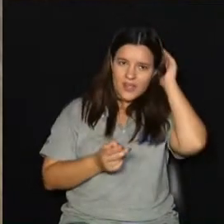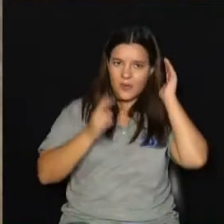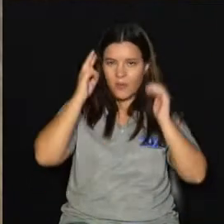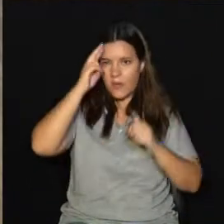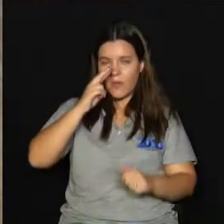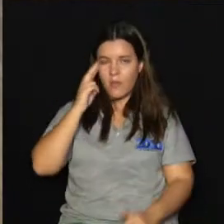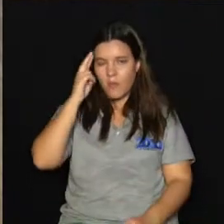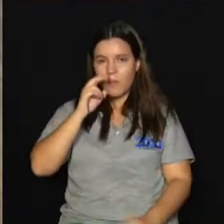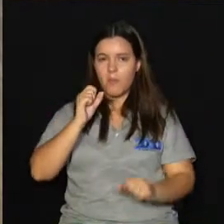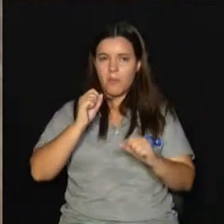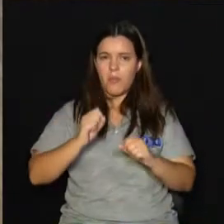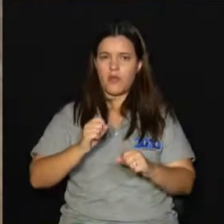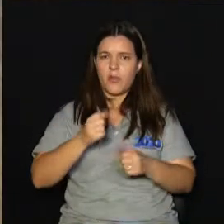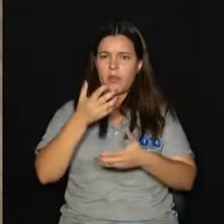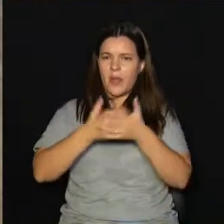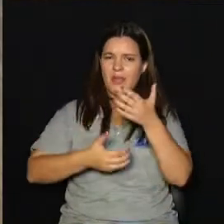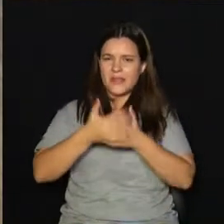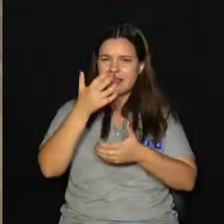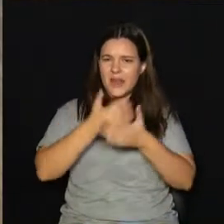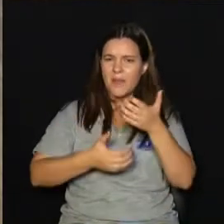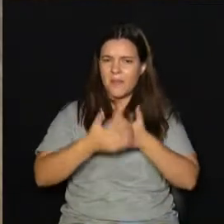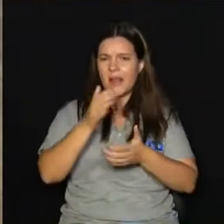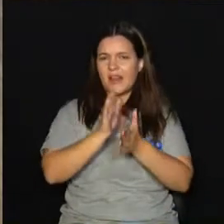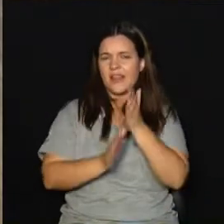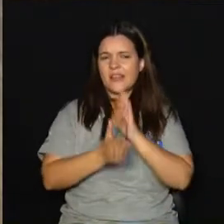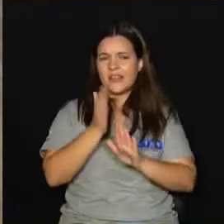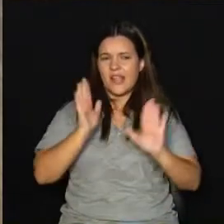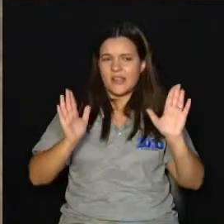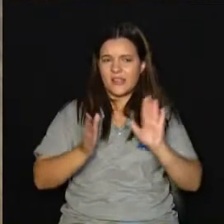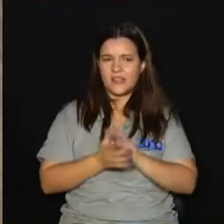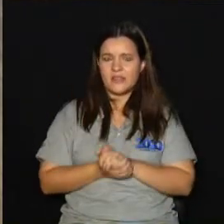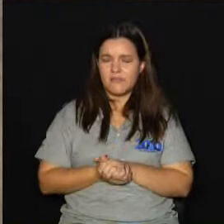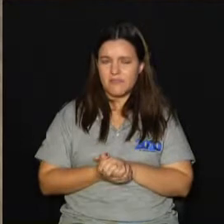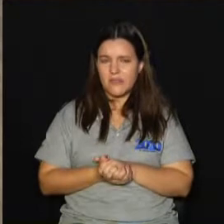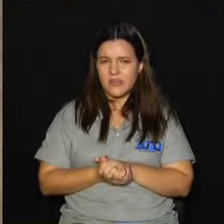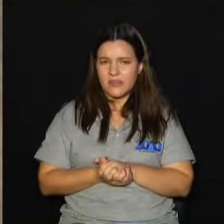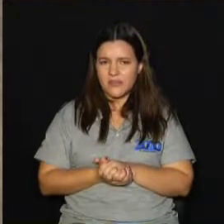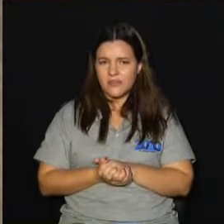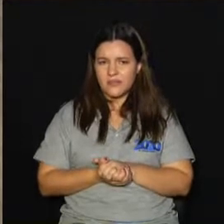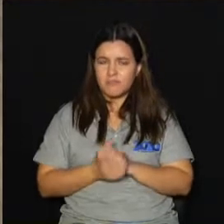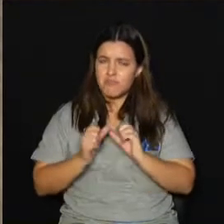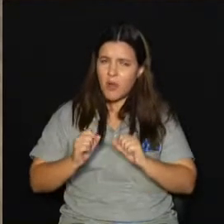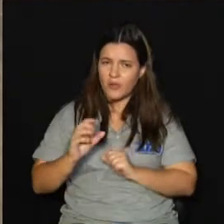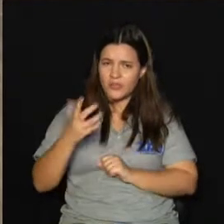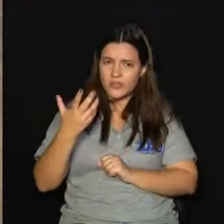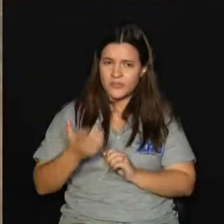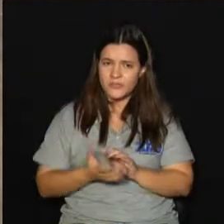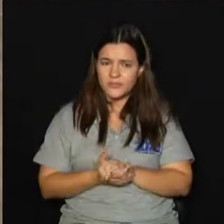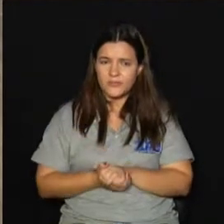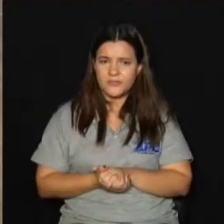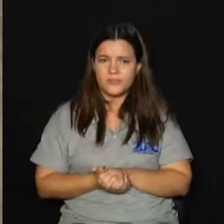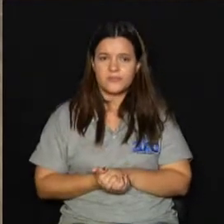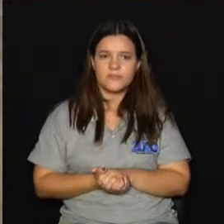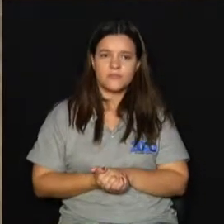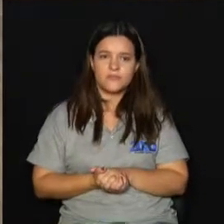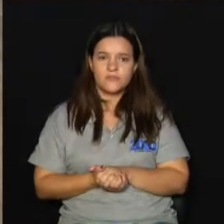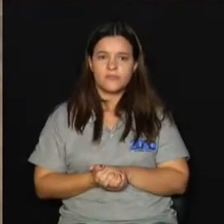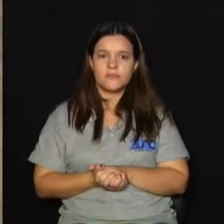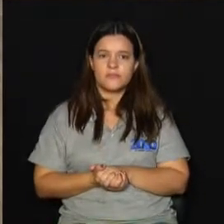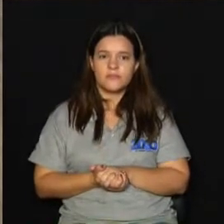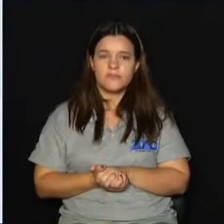não chegue aqui à Câmara, fala, eu era dessa coligação, mas eu vou votar de uma forma diferente. Isso pode acontecer?